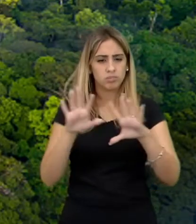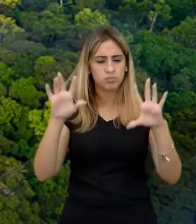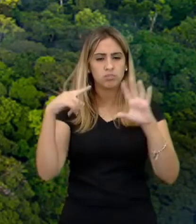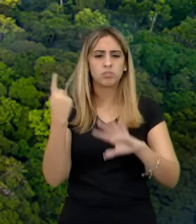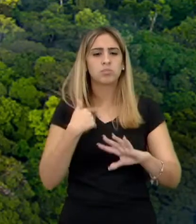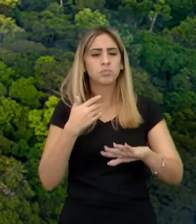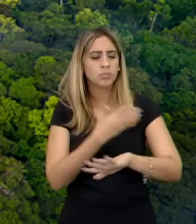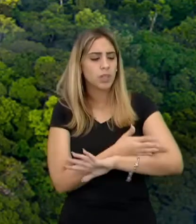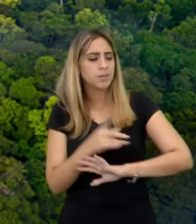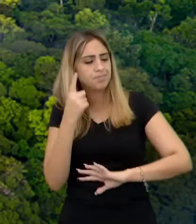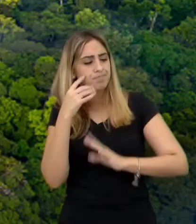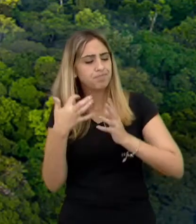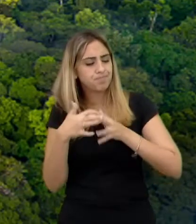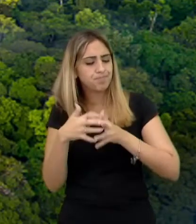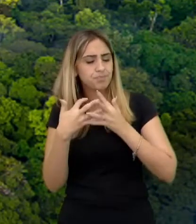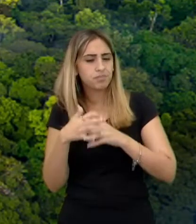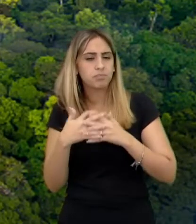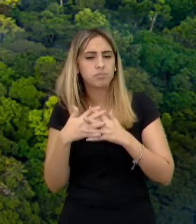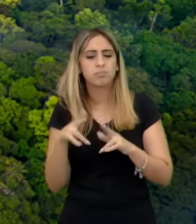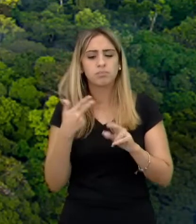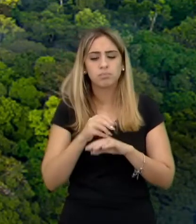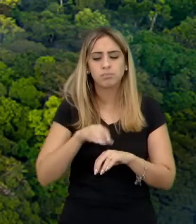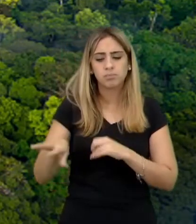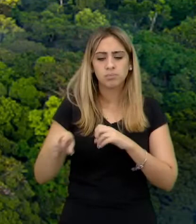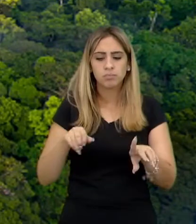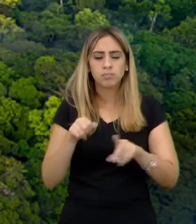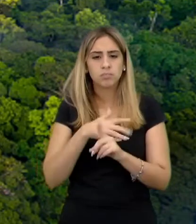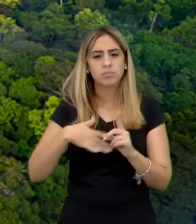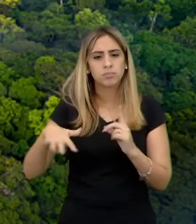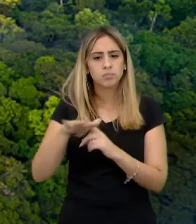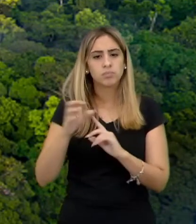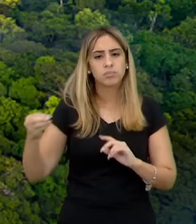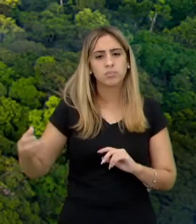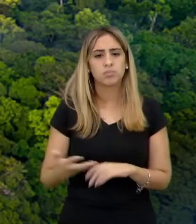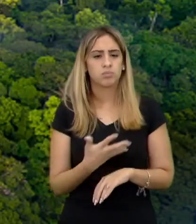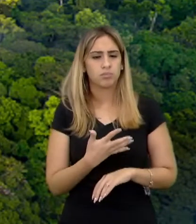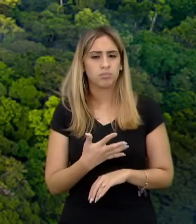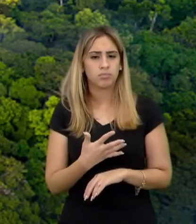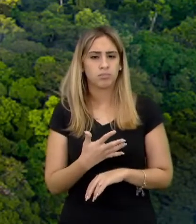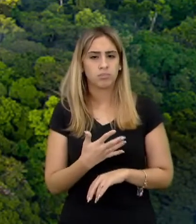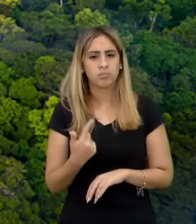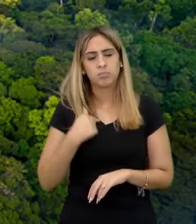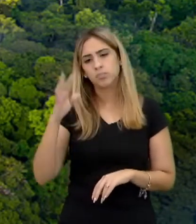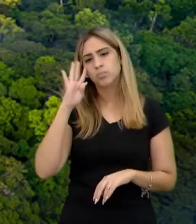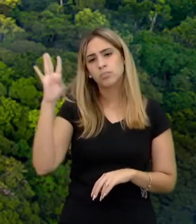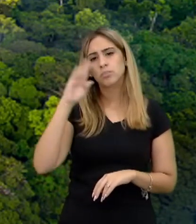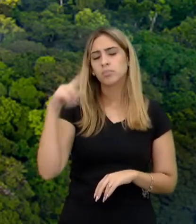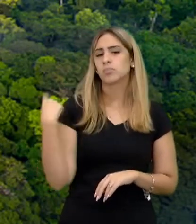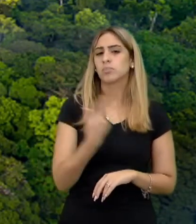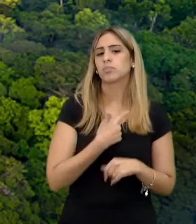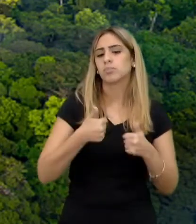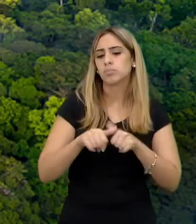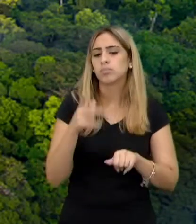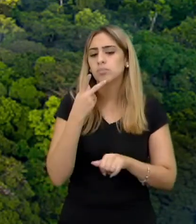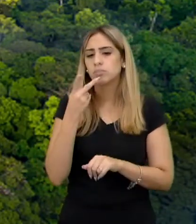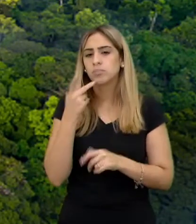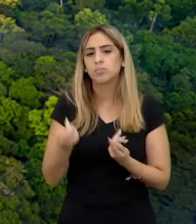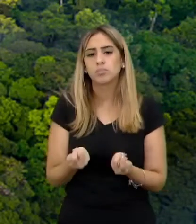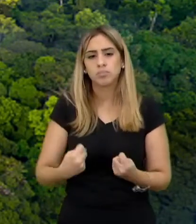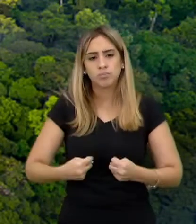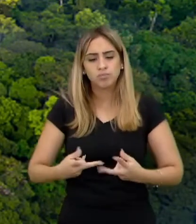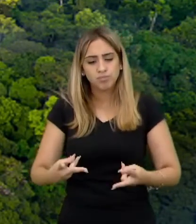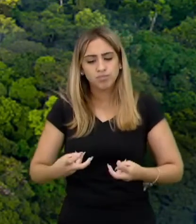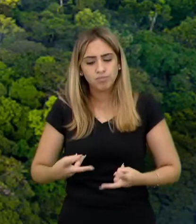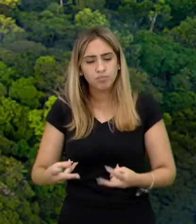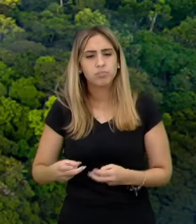gente começar a pensar as demandas da sociedade moderna, professora Jennifer, eu imagino que nós estamos falando aqui de consumo,